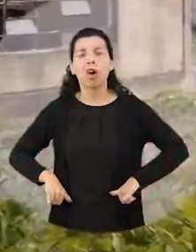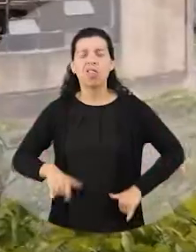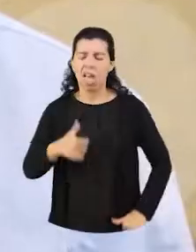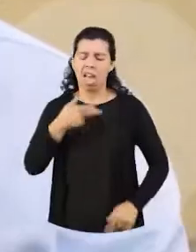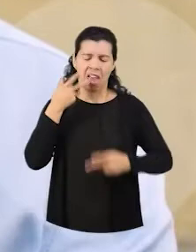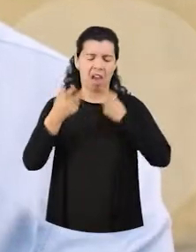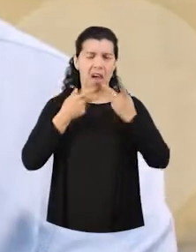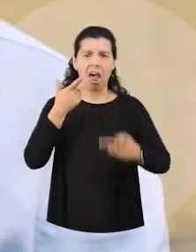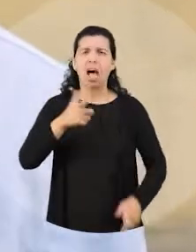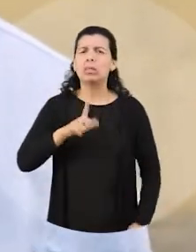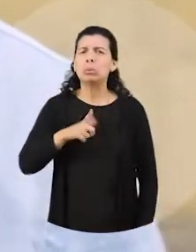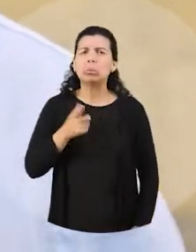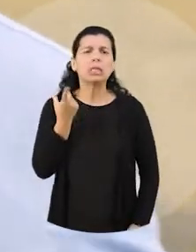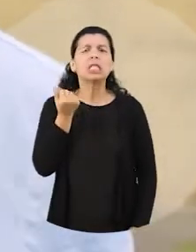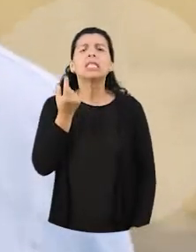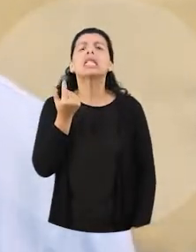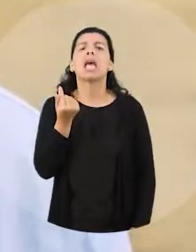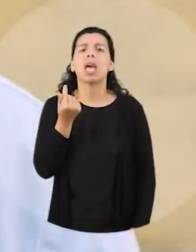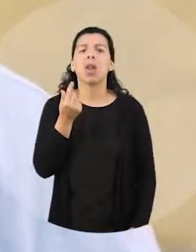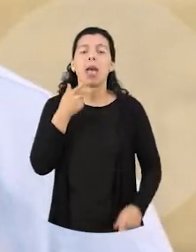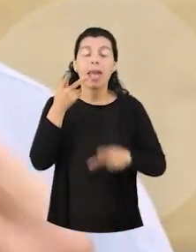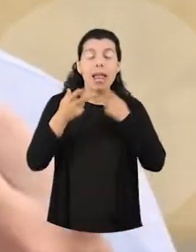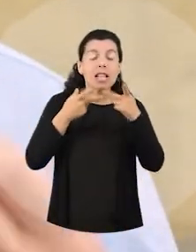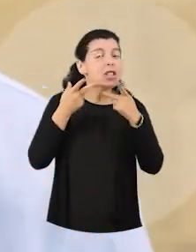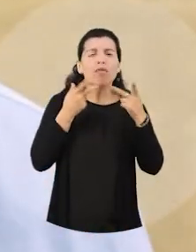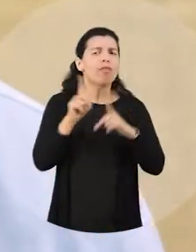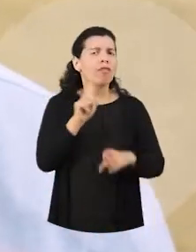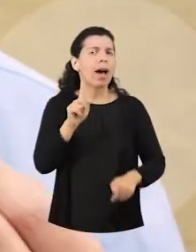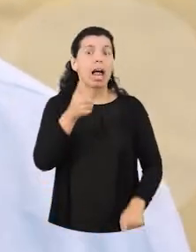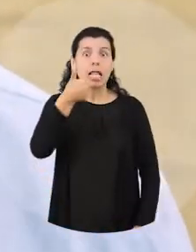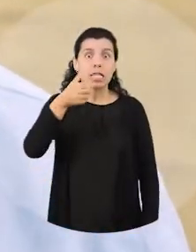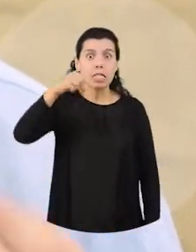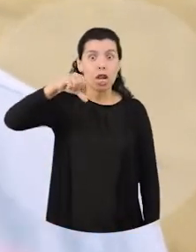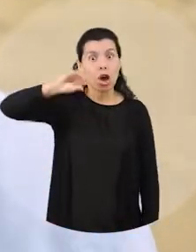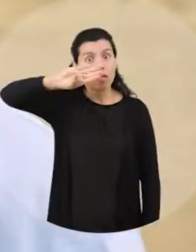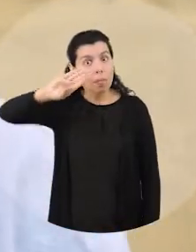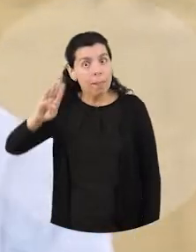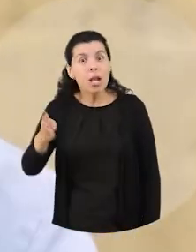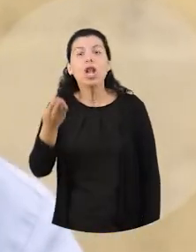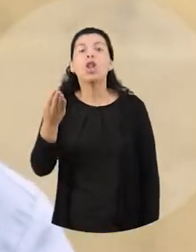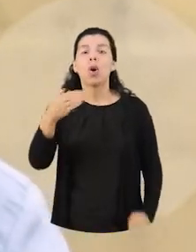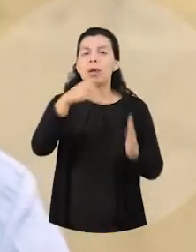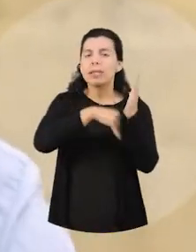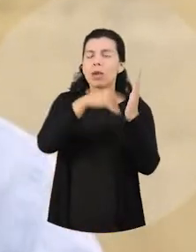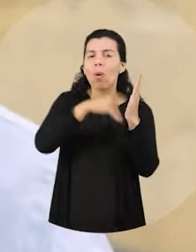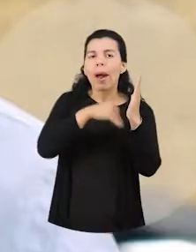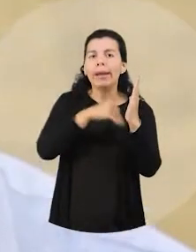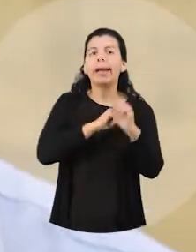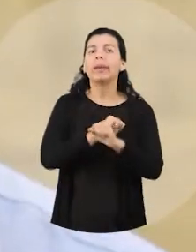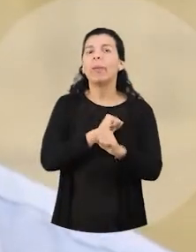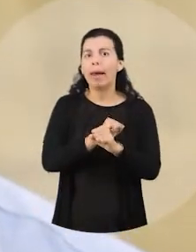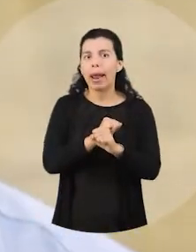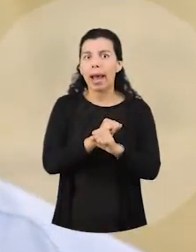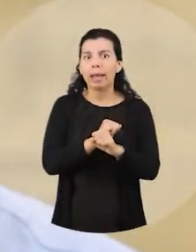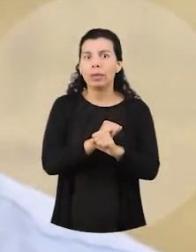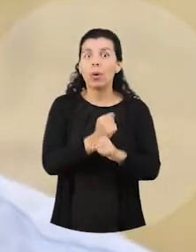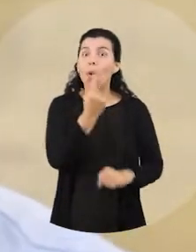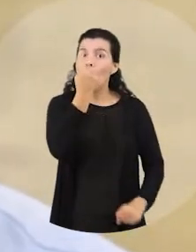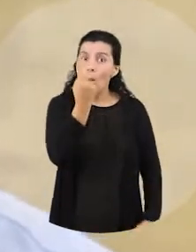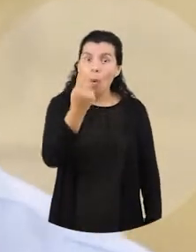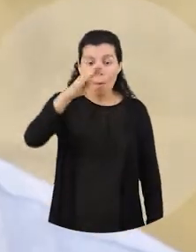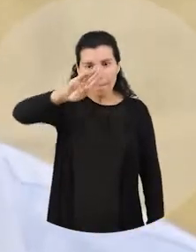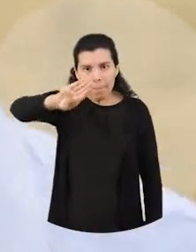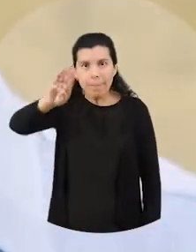dizem que não tem dinheiro o que eles não te contam é que a prefeitura tem 19 milhões de reais encaixa parado eles